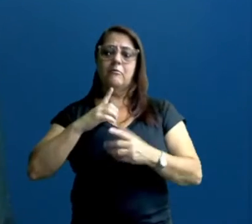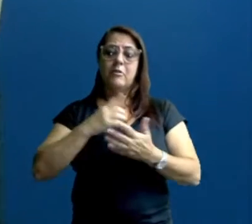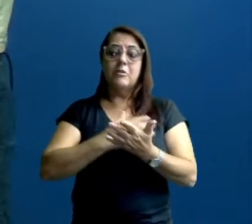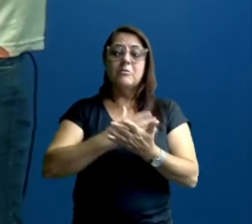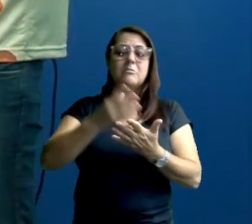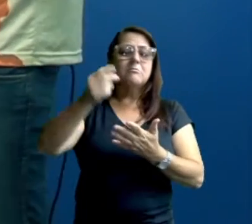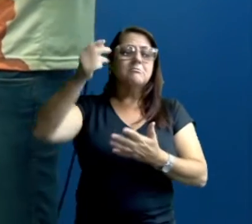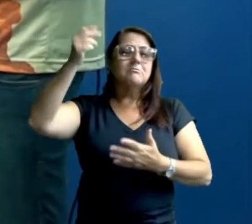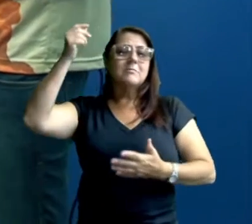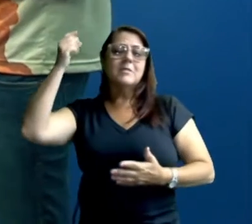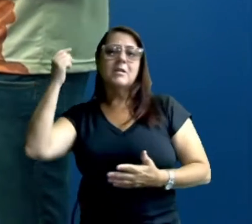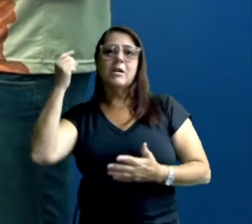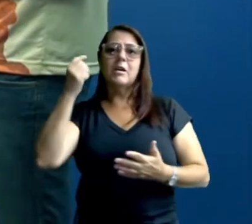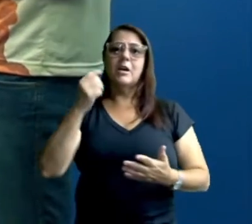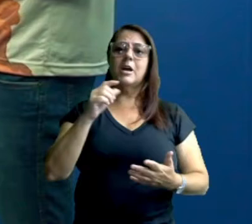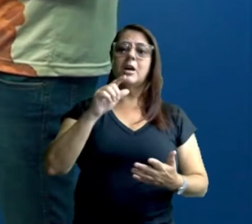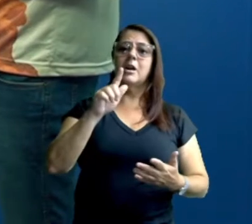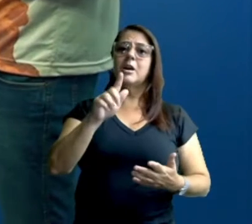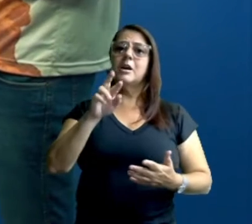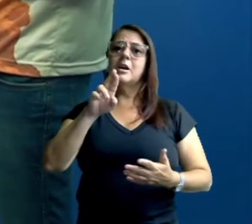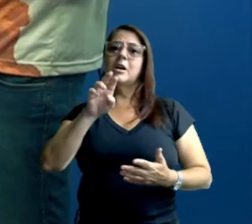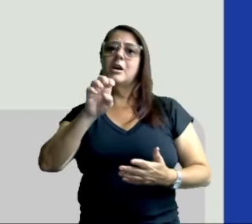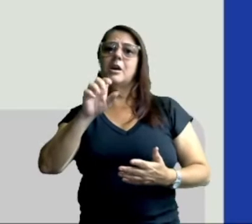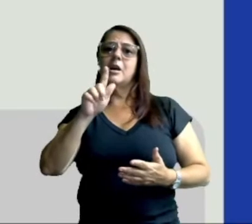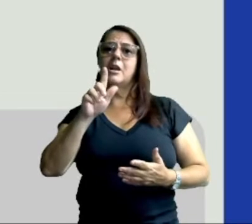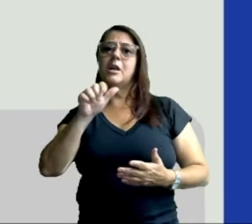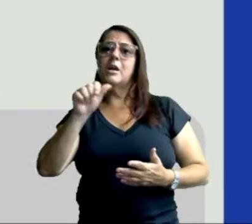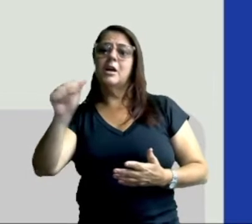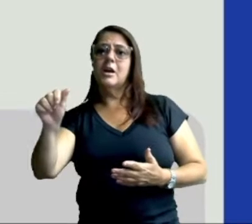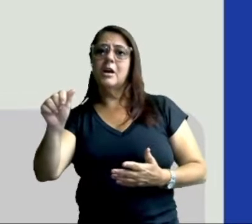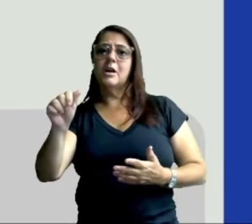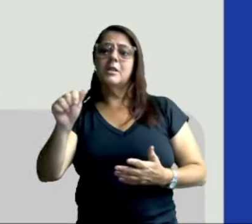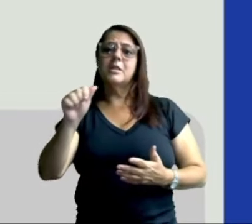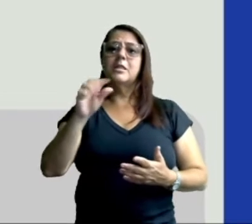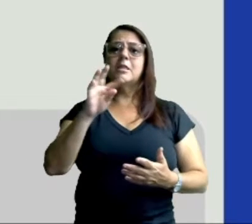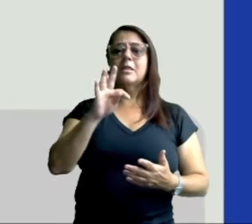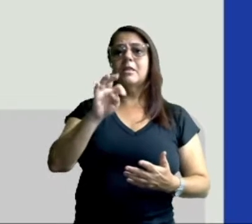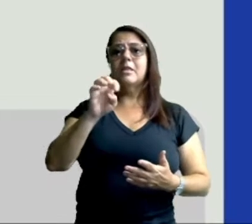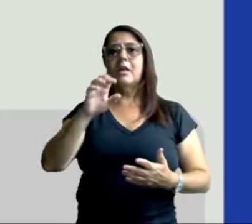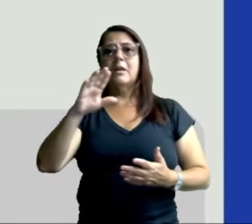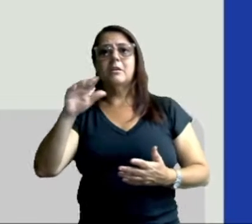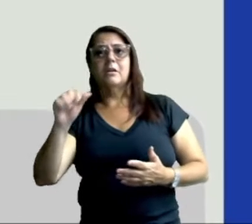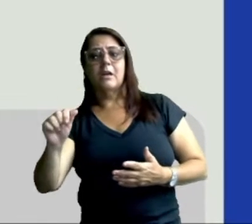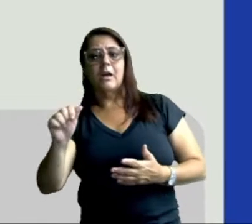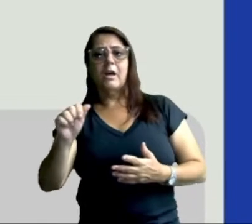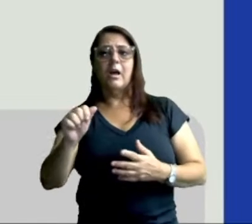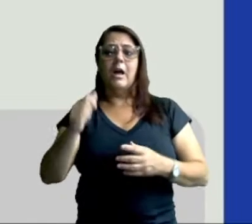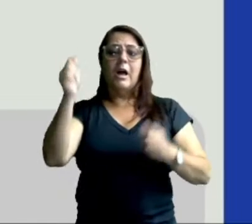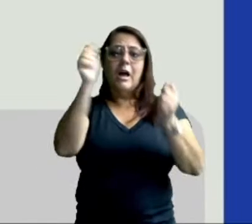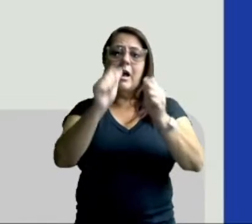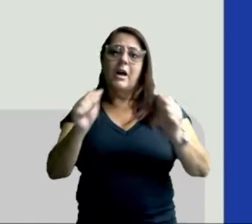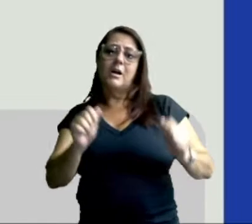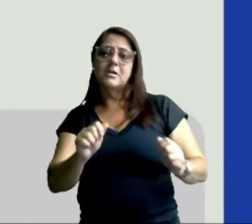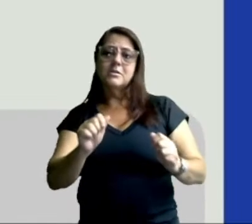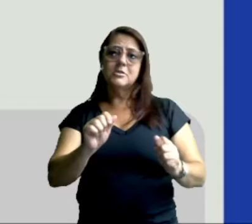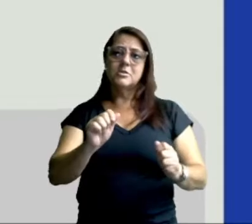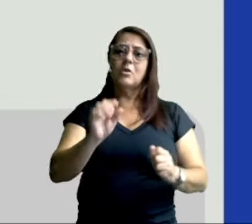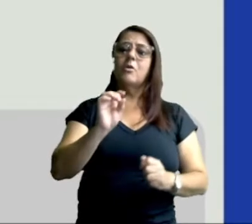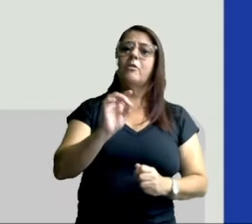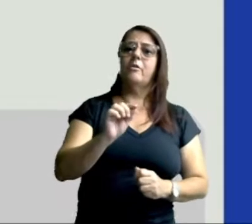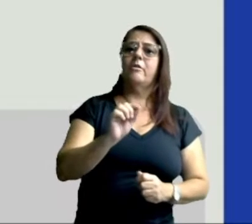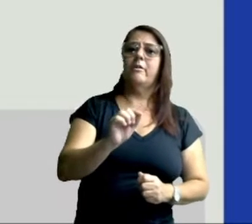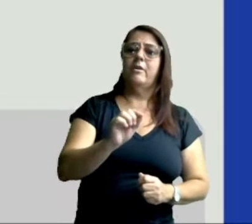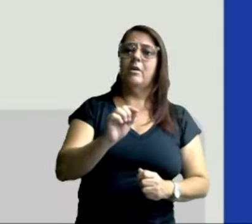tá certo? Significa técnica, tecno significa técnica, arte, ofício